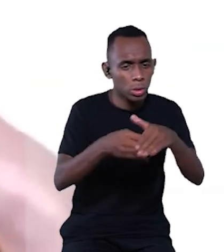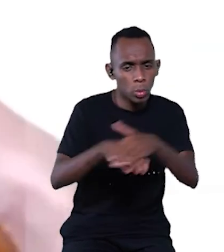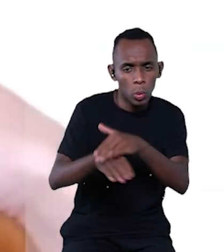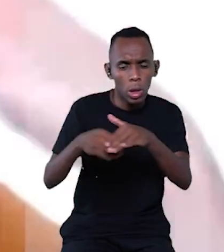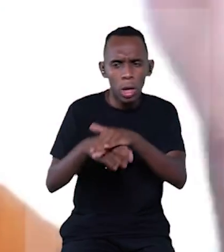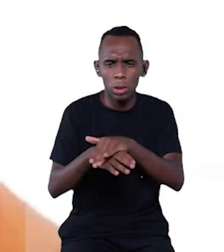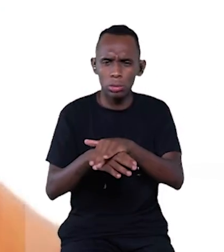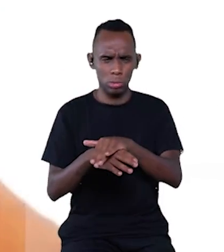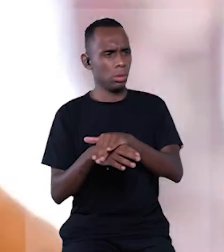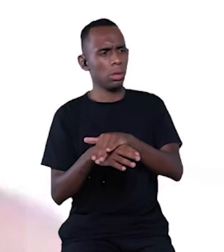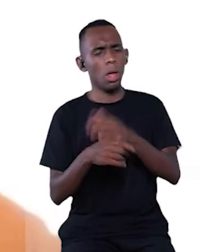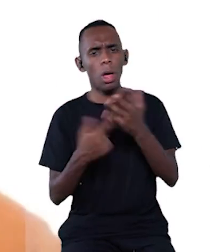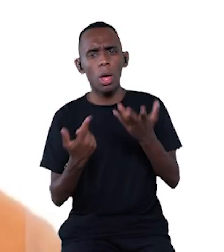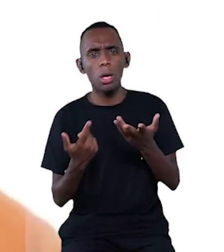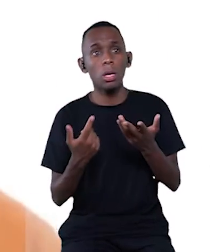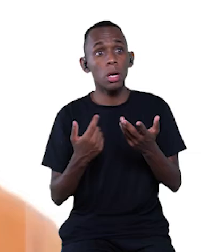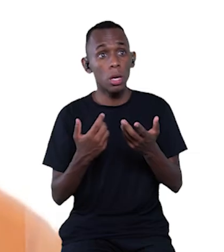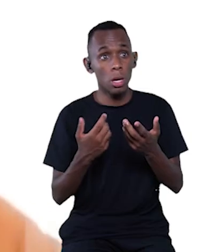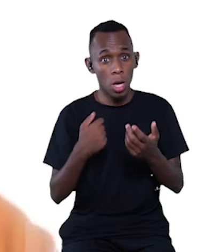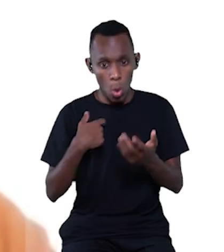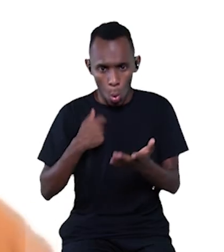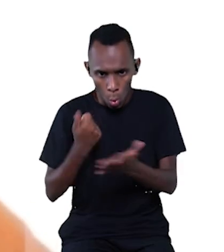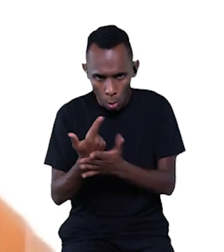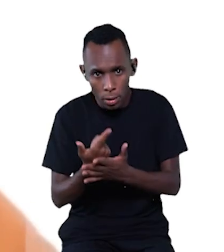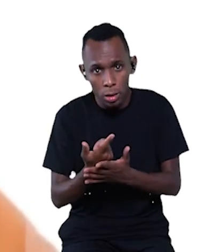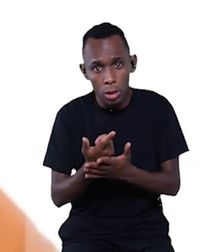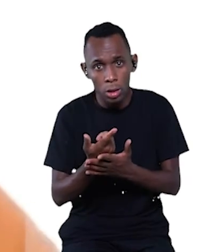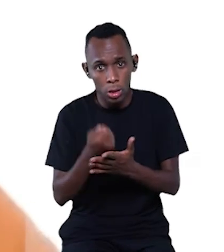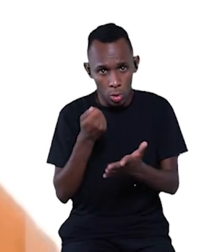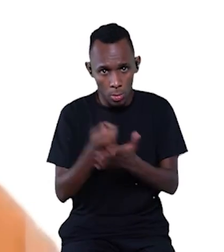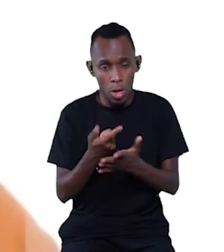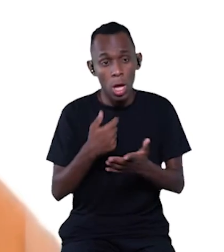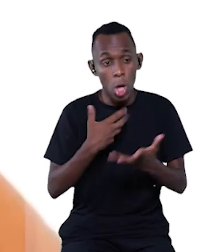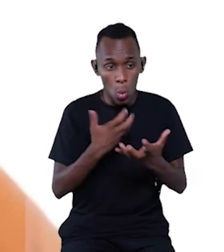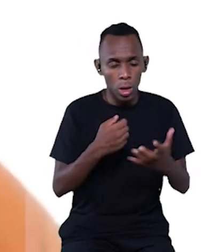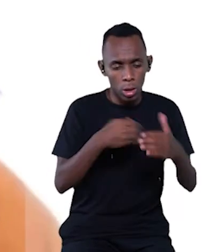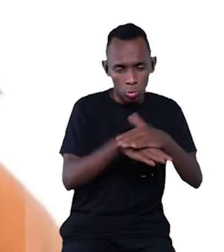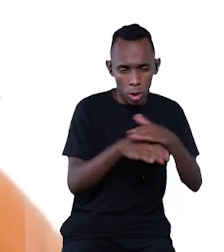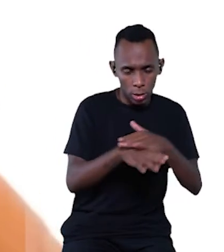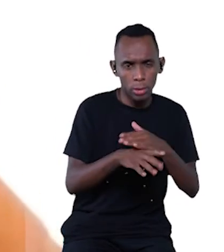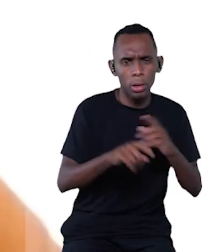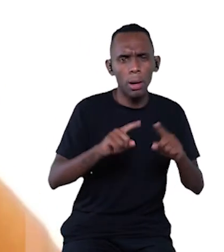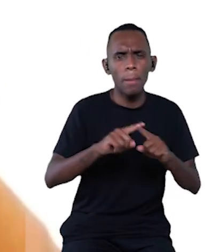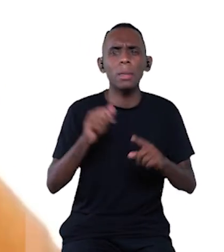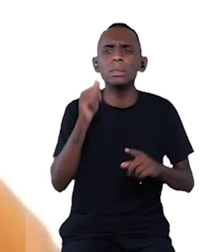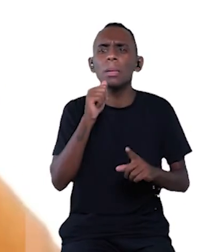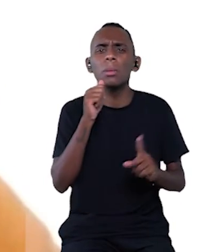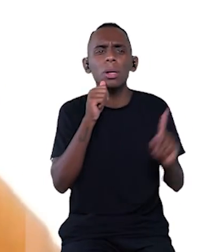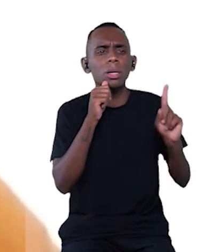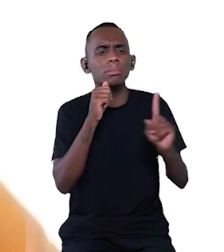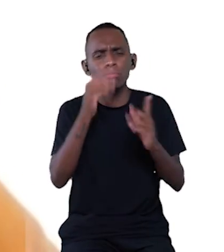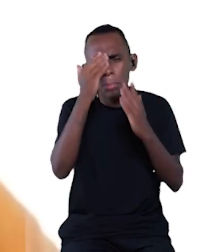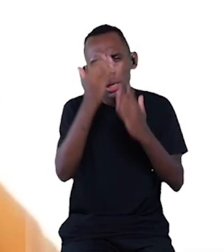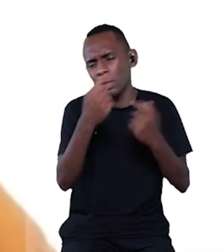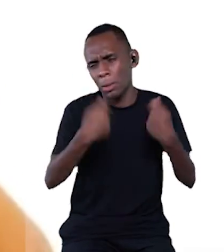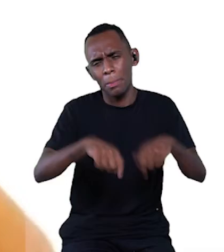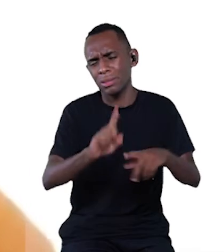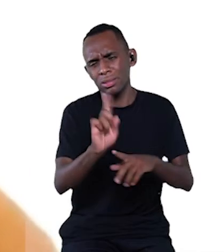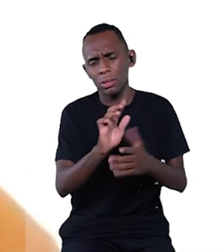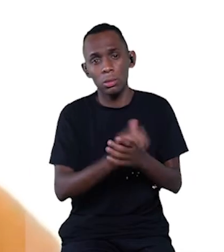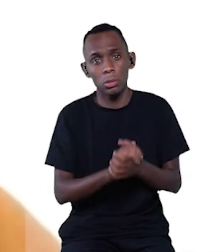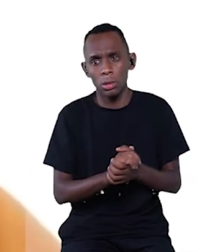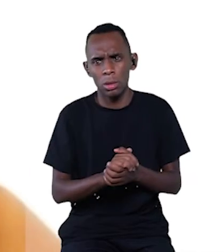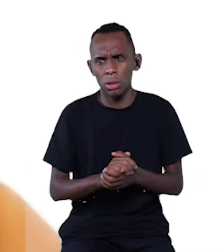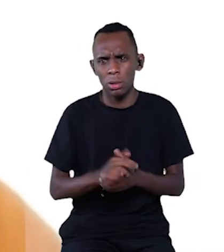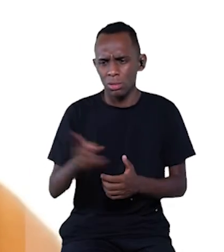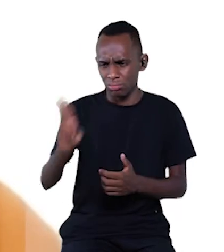porque eu acho que se eu estou comprando, eu mesmo quero colocar na sacola tal. E aí eu fui e falei, não, não precisa não,